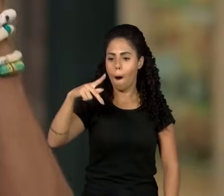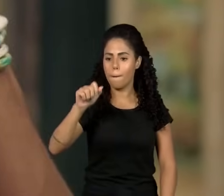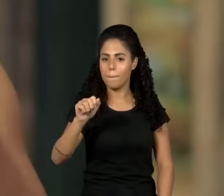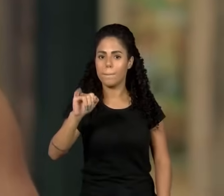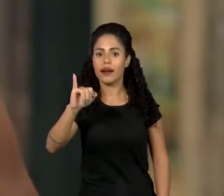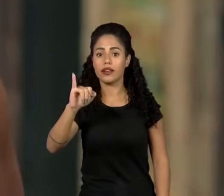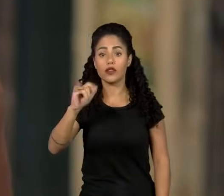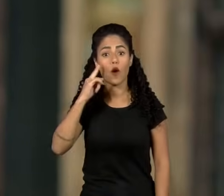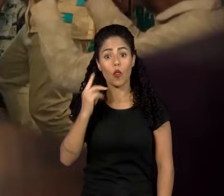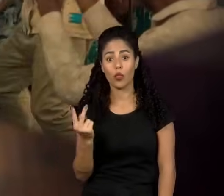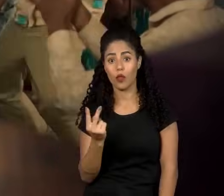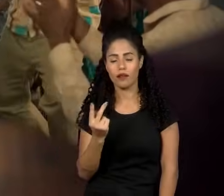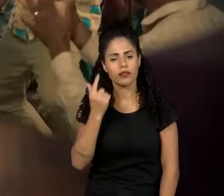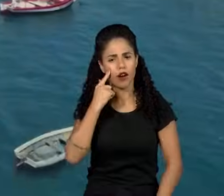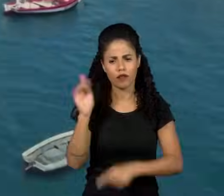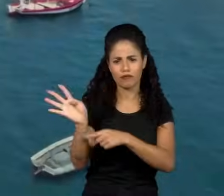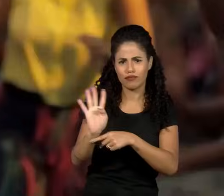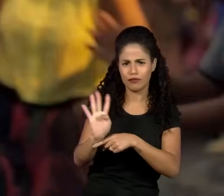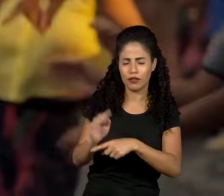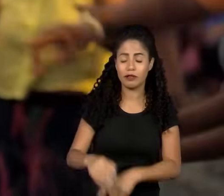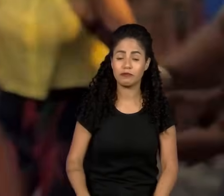15 anos passou picado, né?